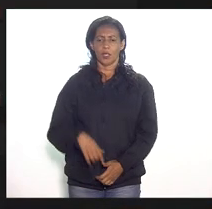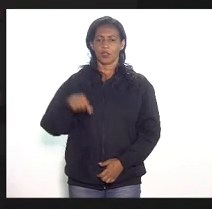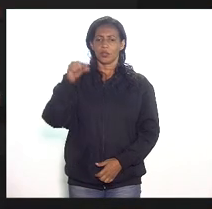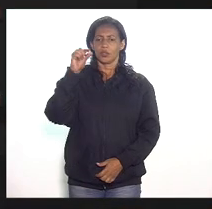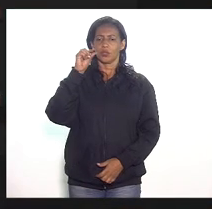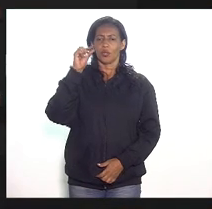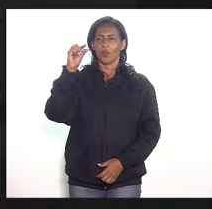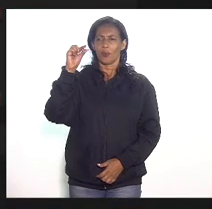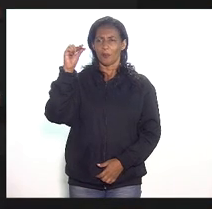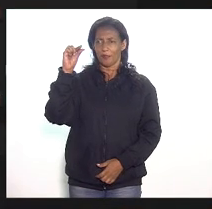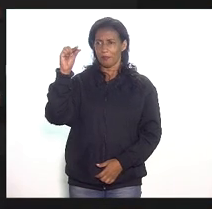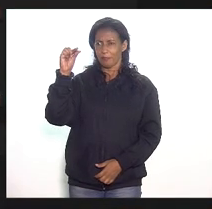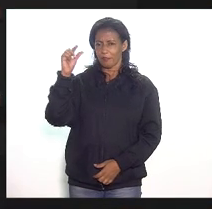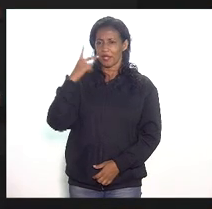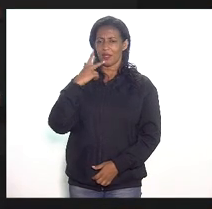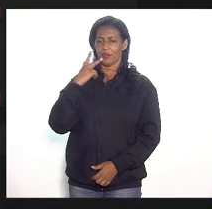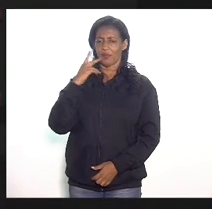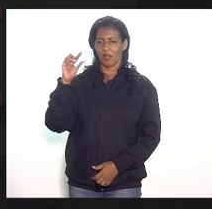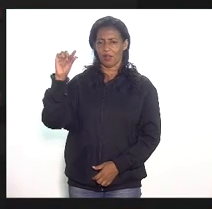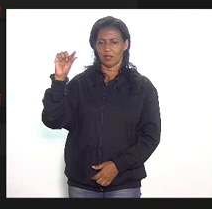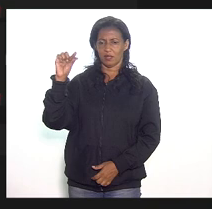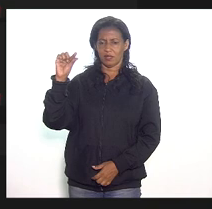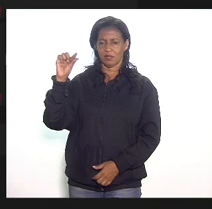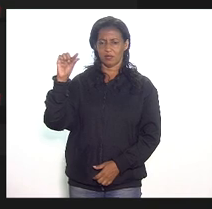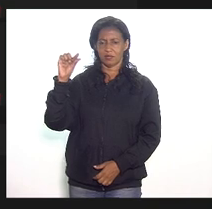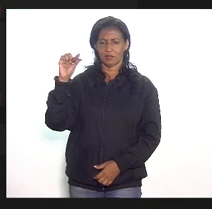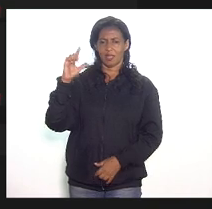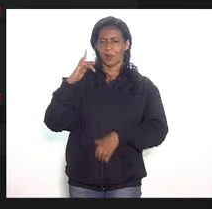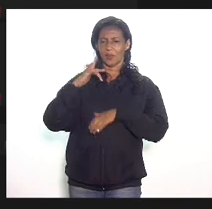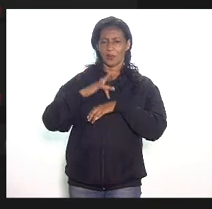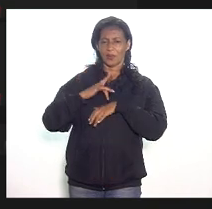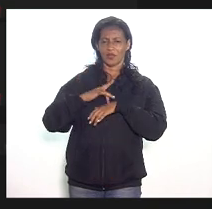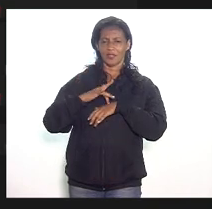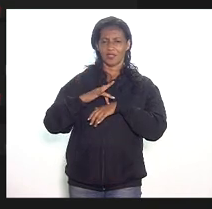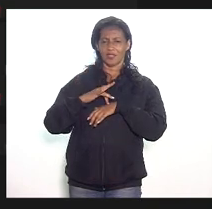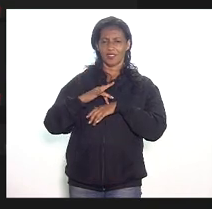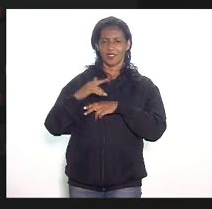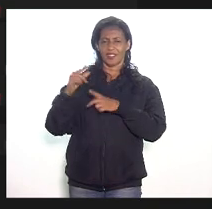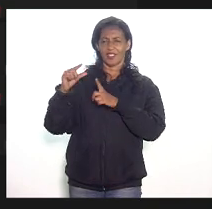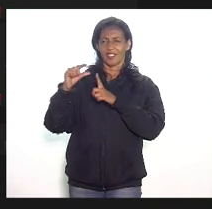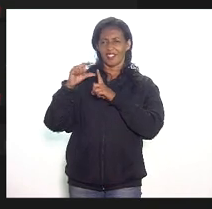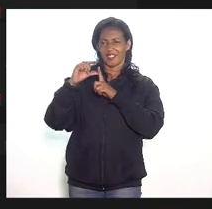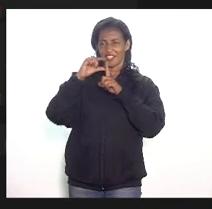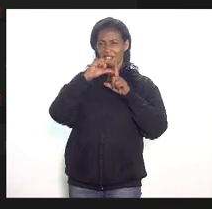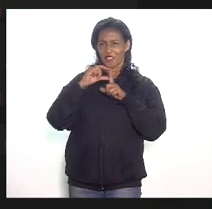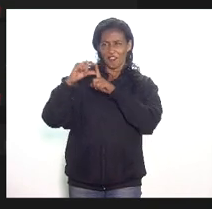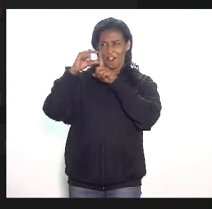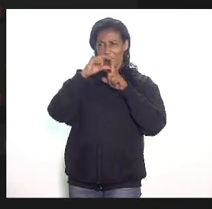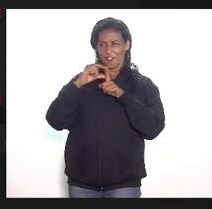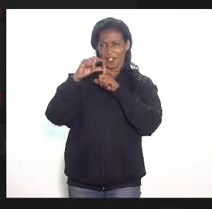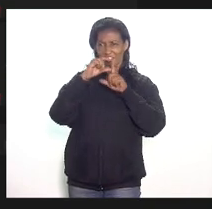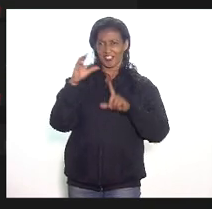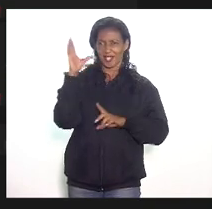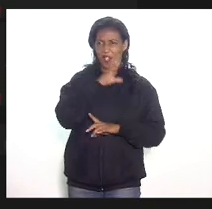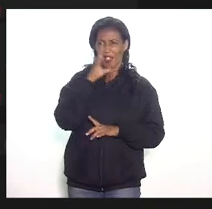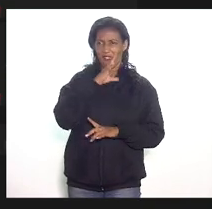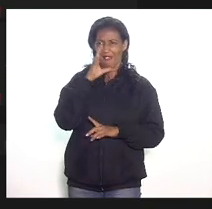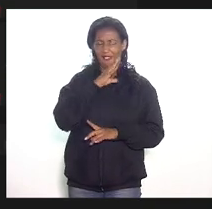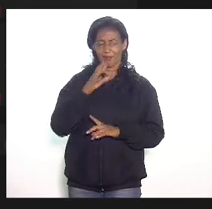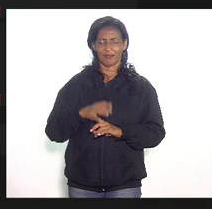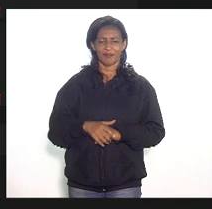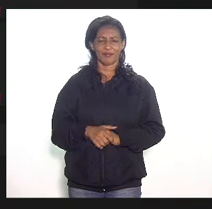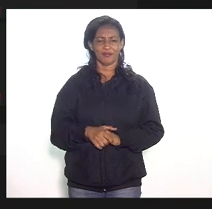comentário, senhor presidente, coisa muito rápida. Coisas da modernidade, nesse sistema de votação aqui, remota, que a Assembleia Legislativa sai na frente.